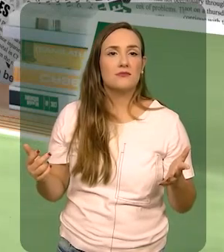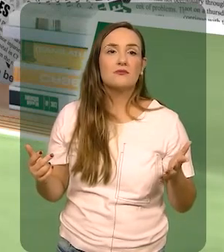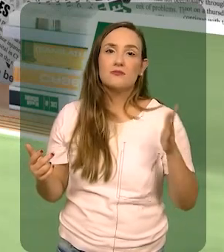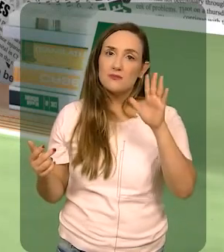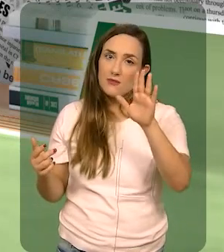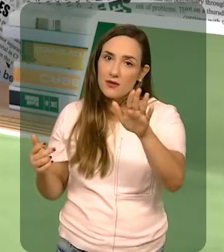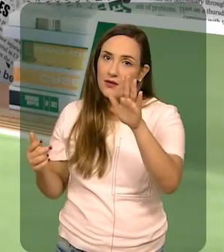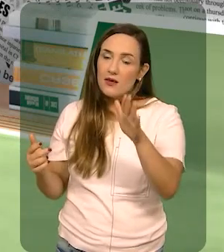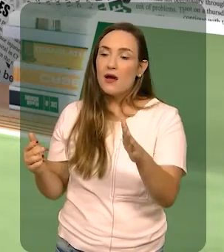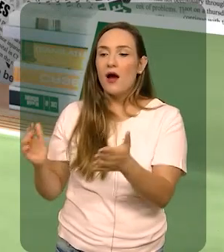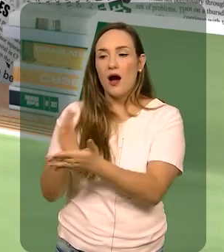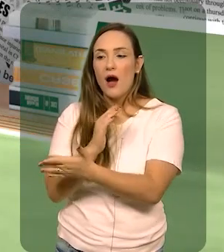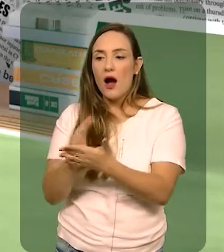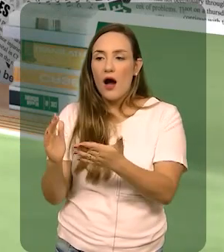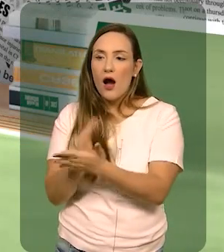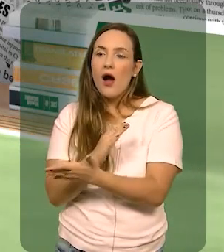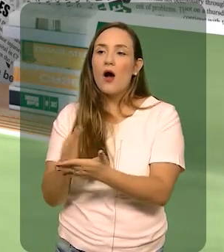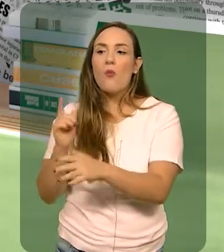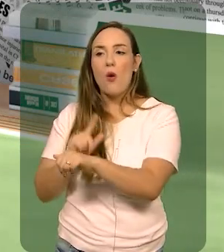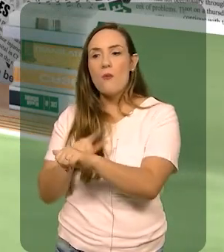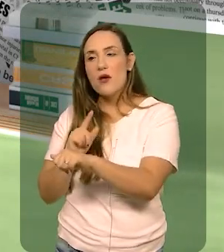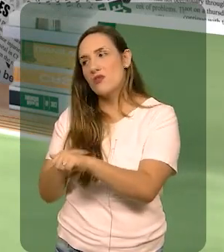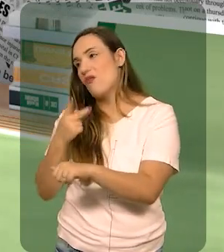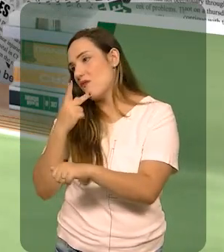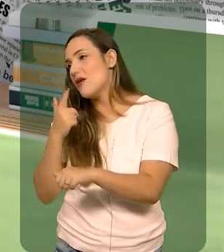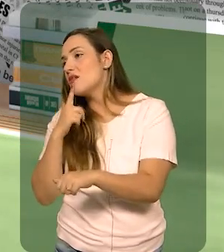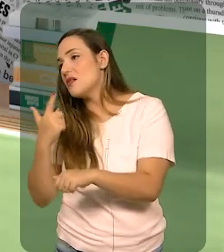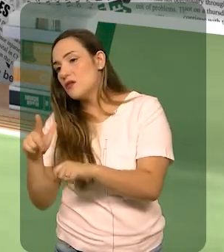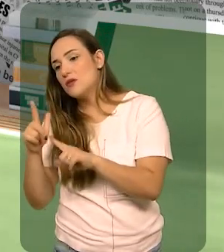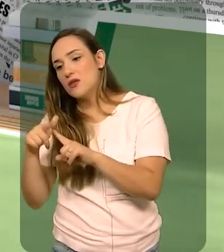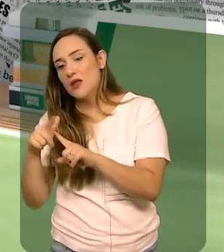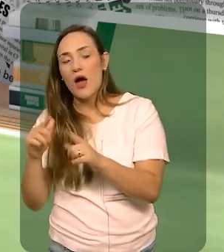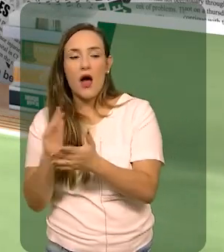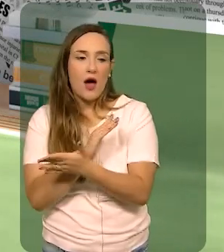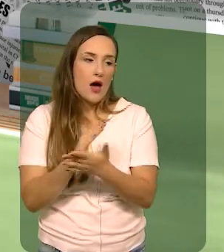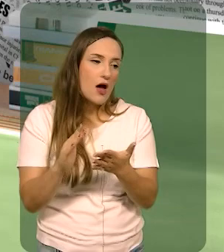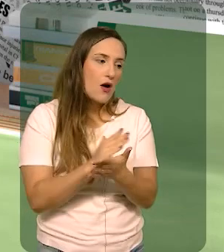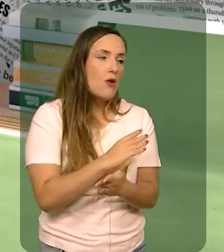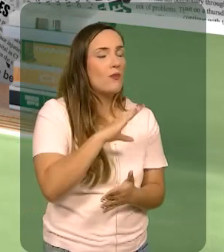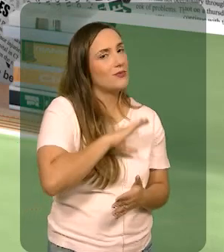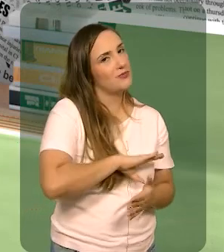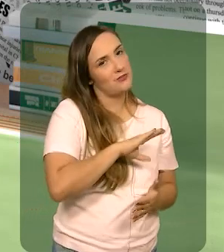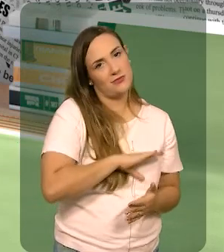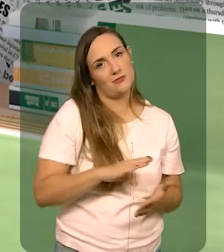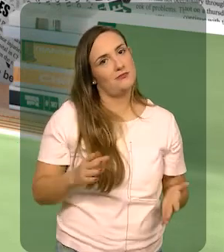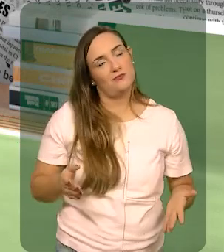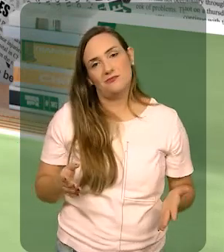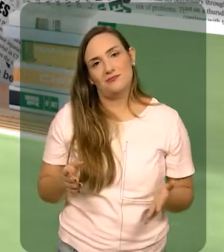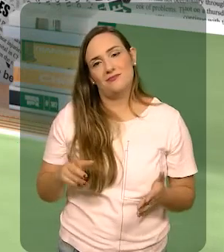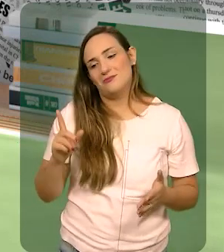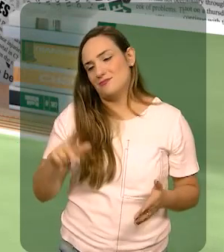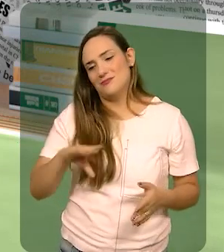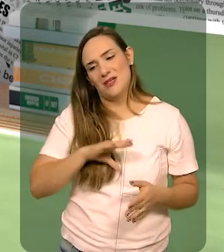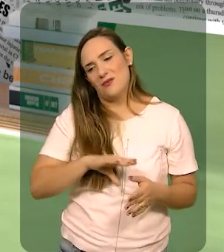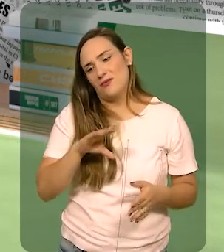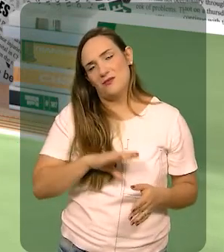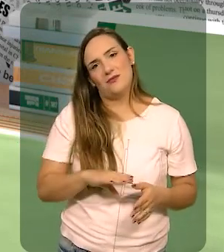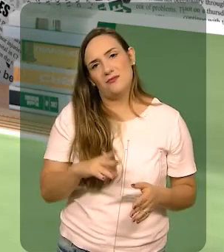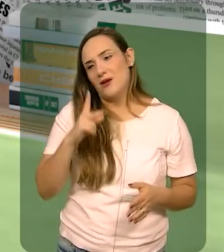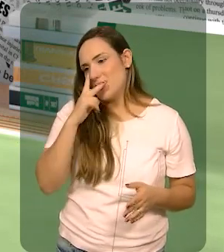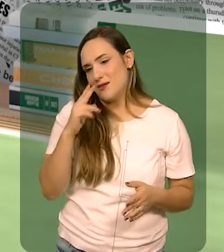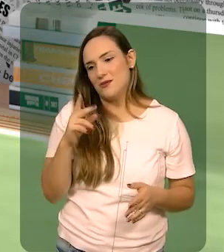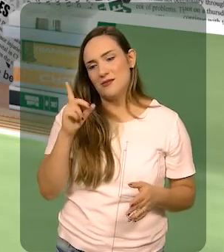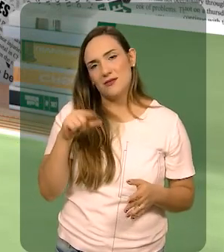Só que em alguns momentos ainda, né? Em alguns momentos, infelizmente, a língua portuguesa é majoritária, né? E